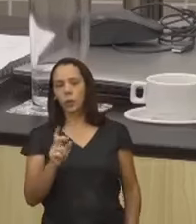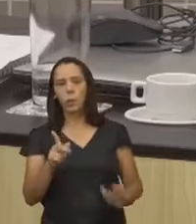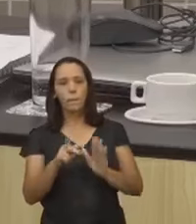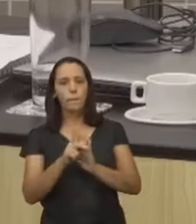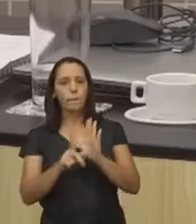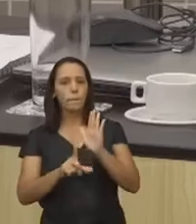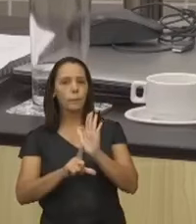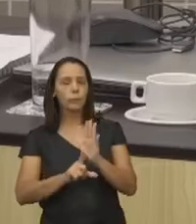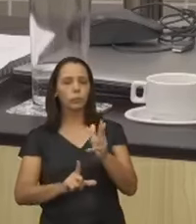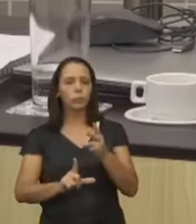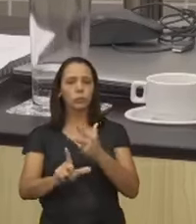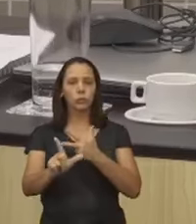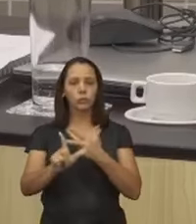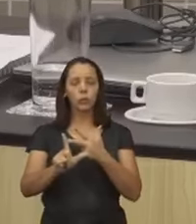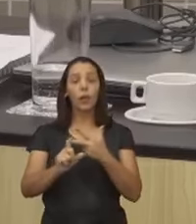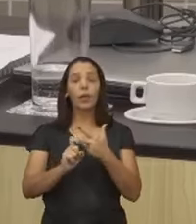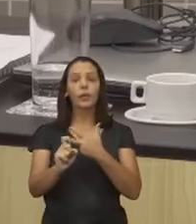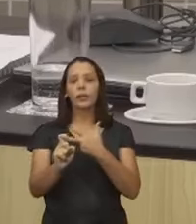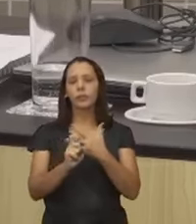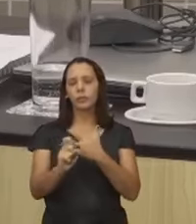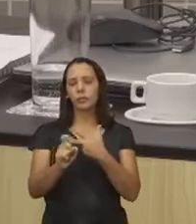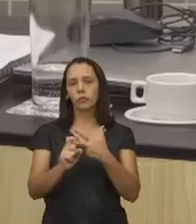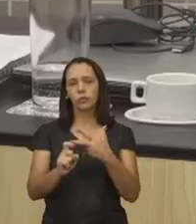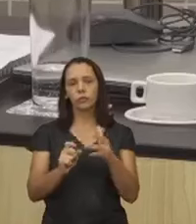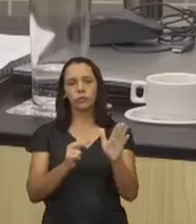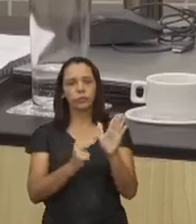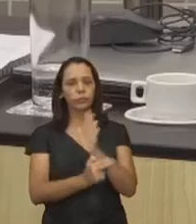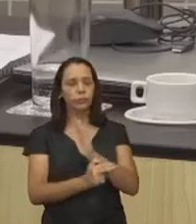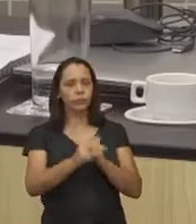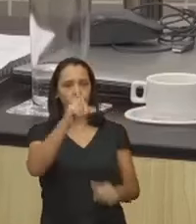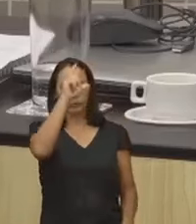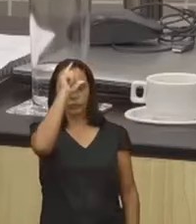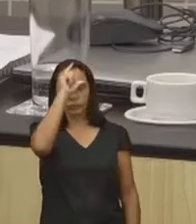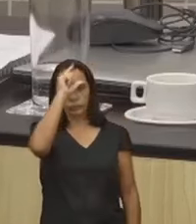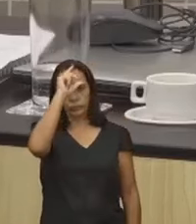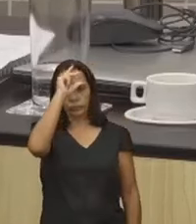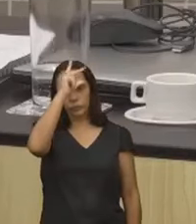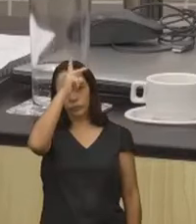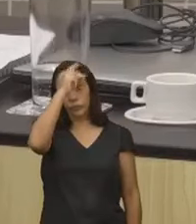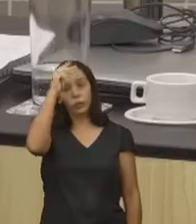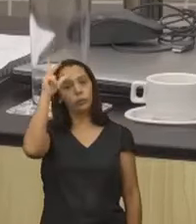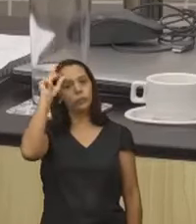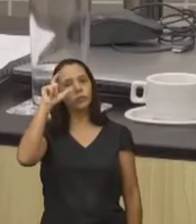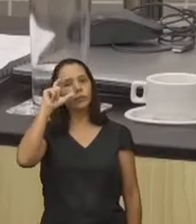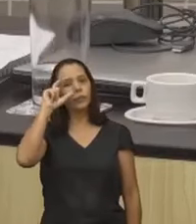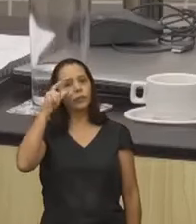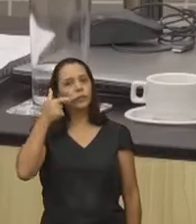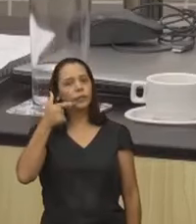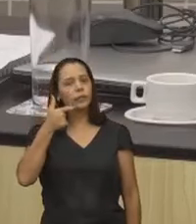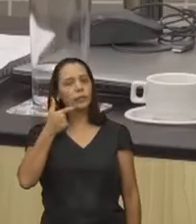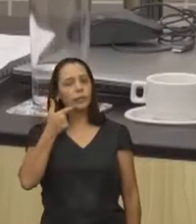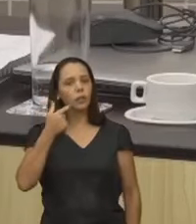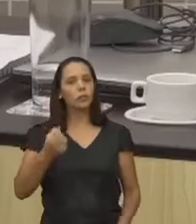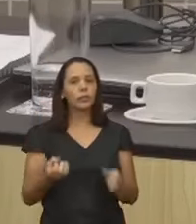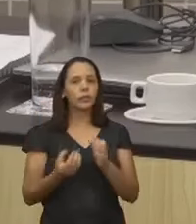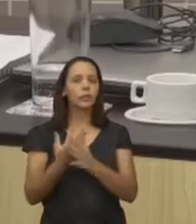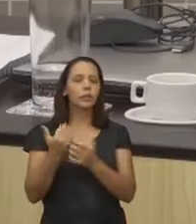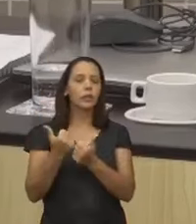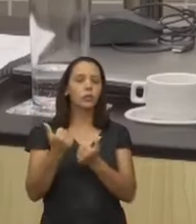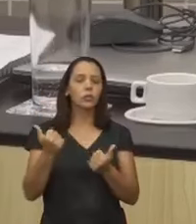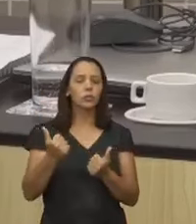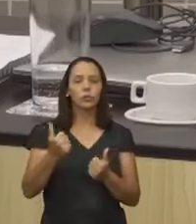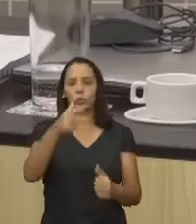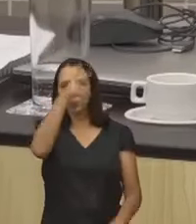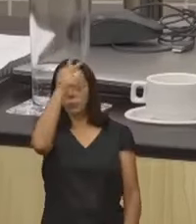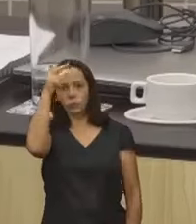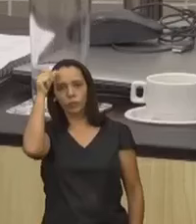do Executivo, autoria, Prefeito Municipal Celso Florencio, assunto, cria subprefeituras Veraneio